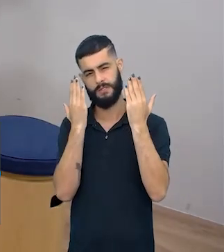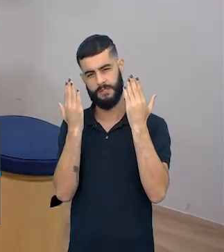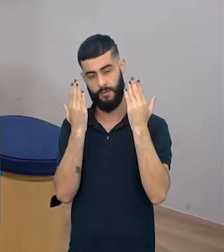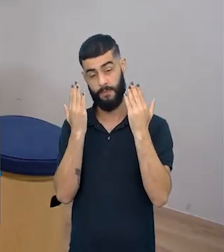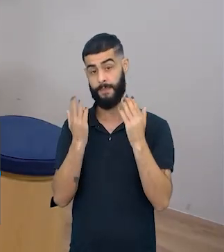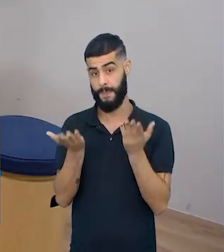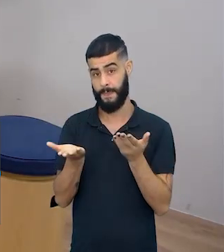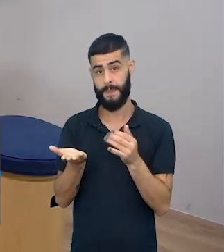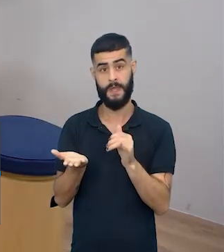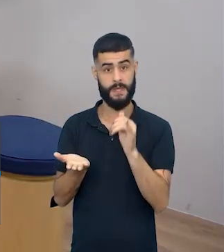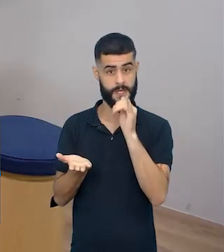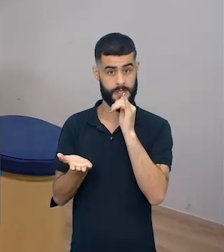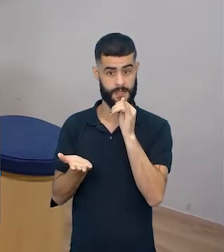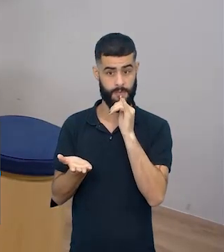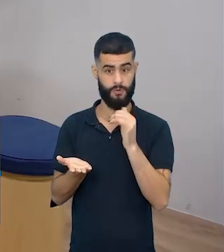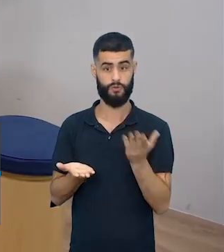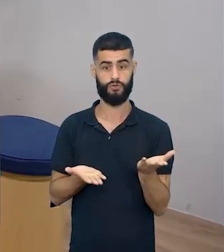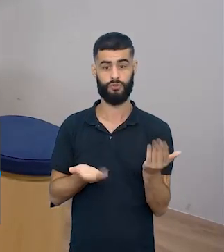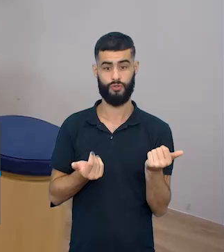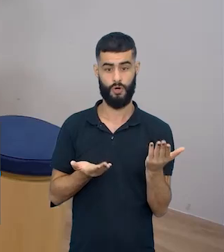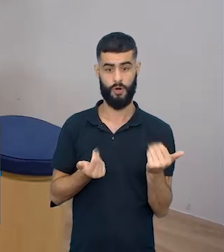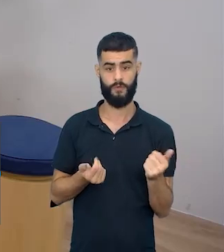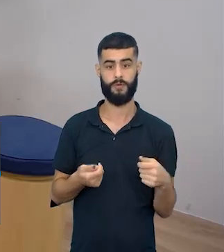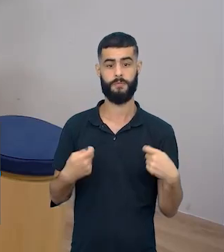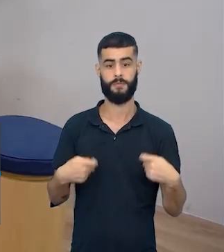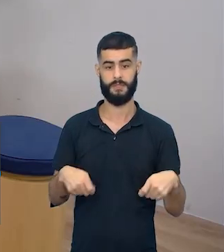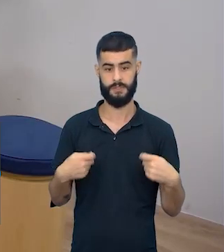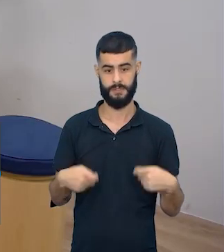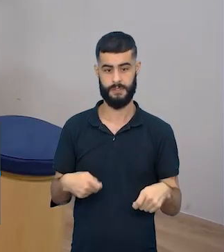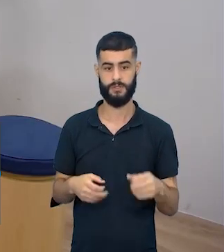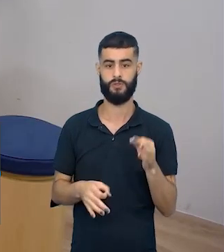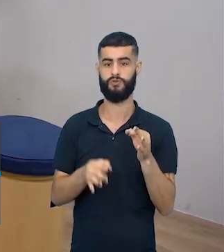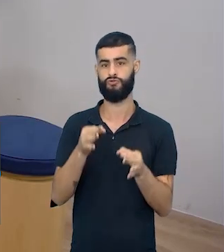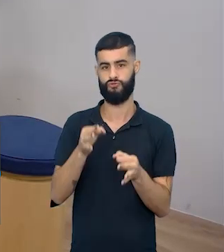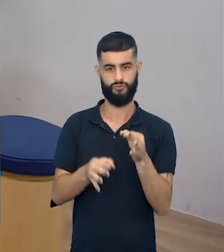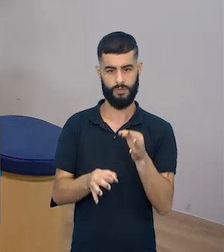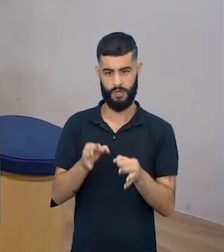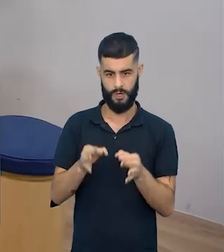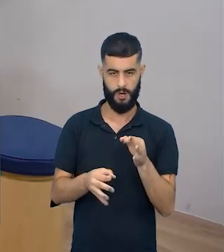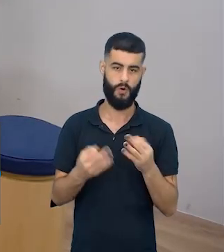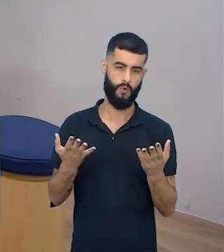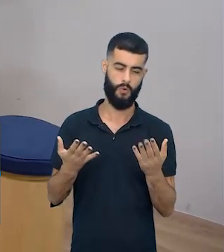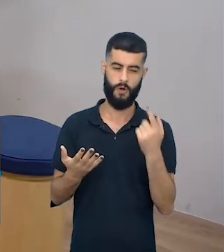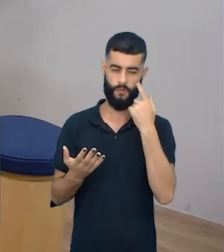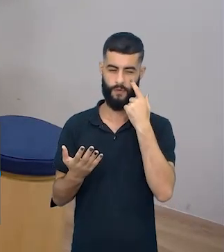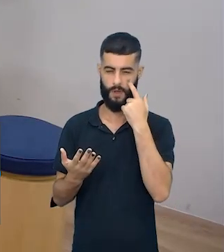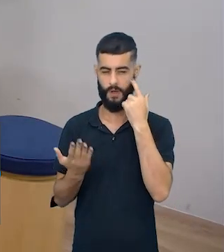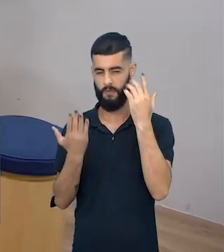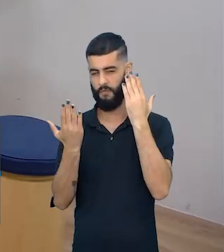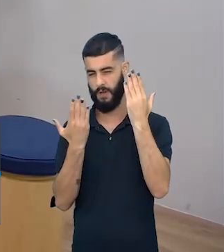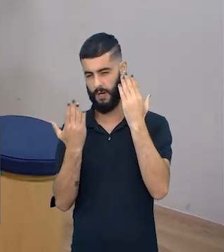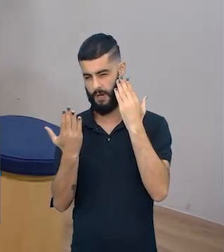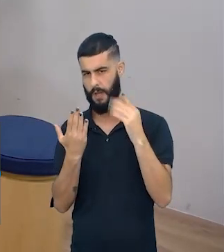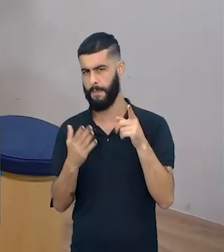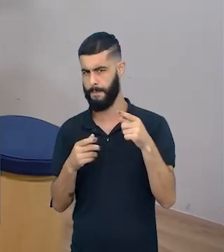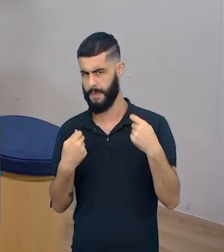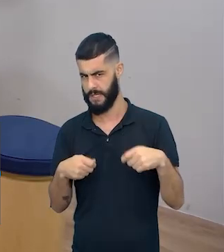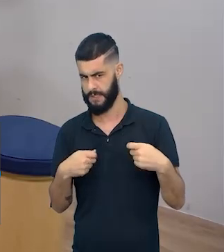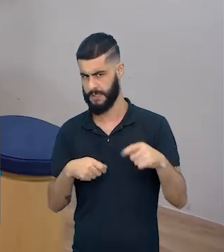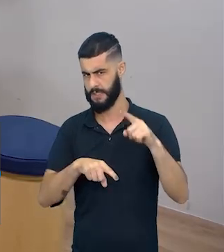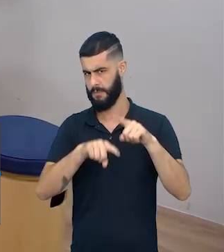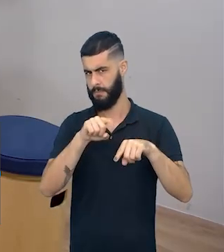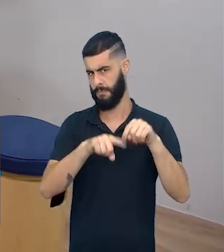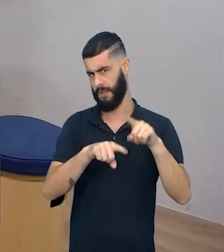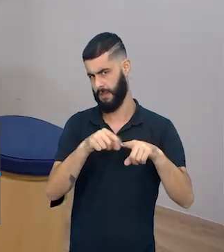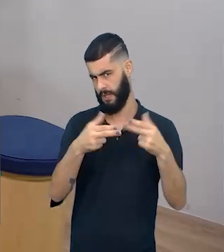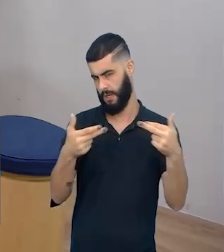jovens precisam julgar ou avaliar se precisa de um determinado produto. Vamos pensar em consumo e